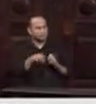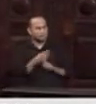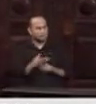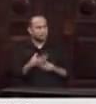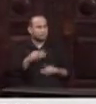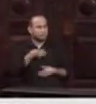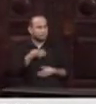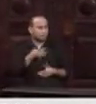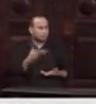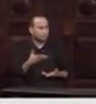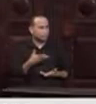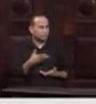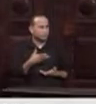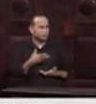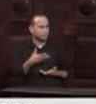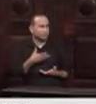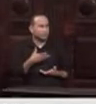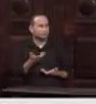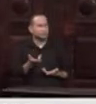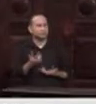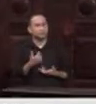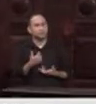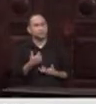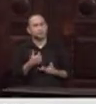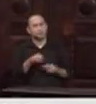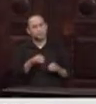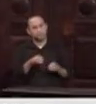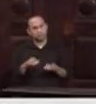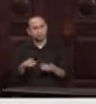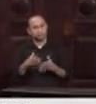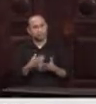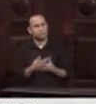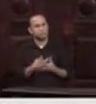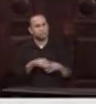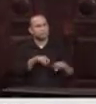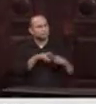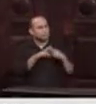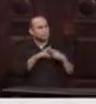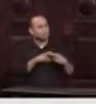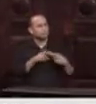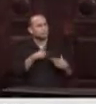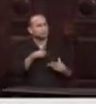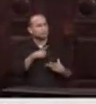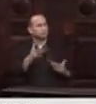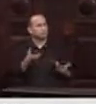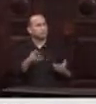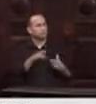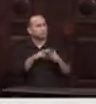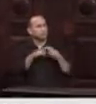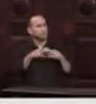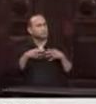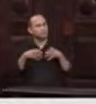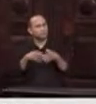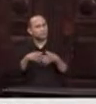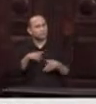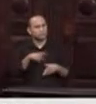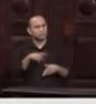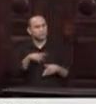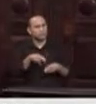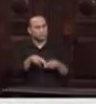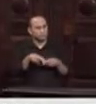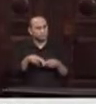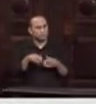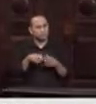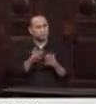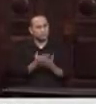sentimento, o que fiz no conselho e ao sentimento de toda a comissão de educação, o respeito, né, que tem, o respeito que a comissão tem por aquele